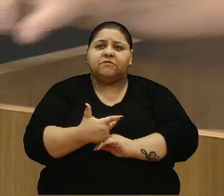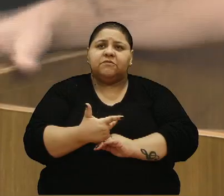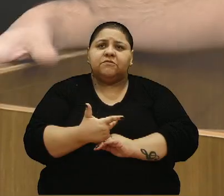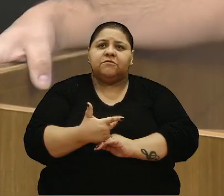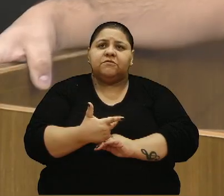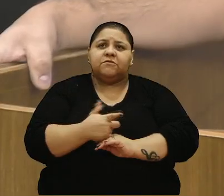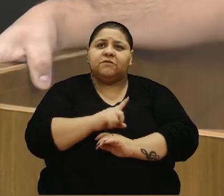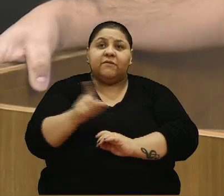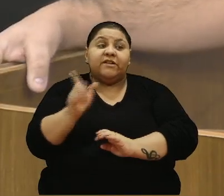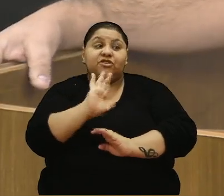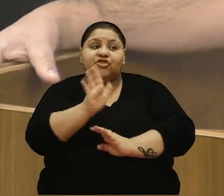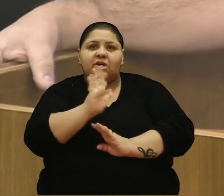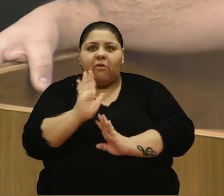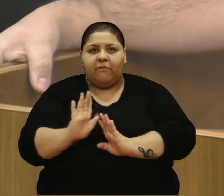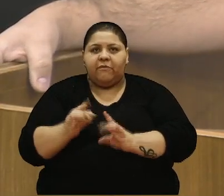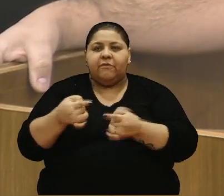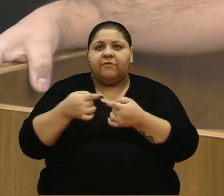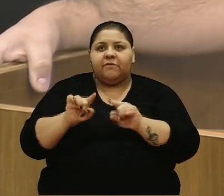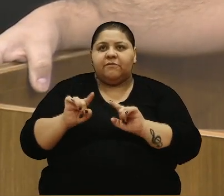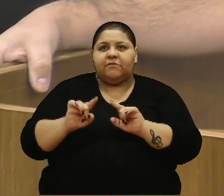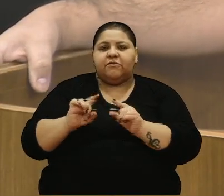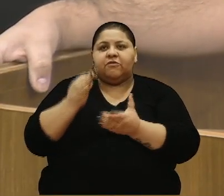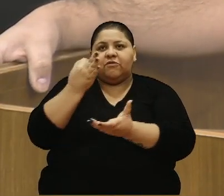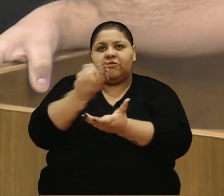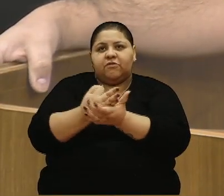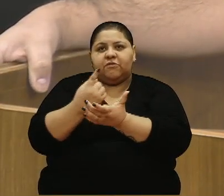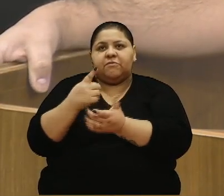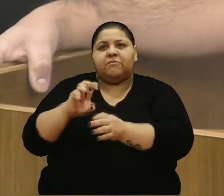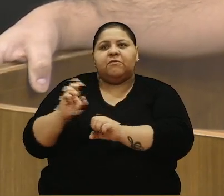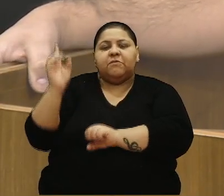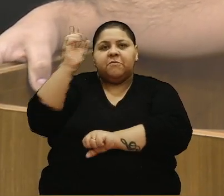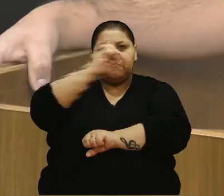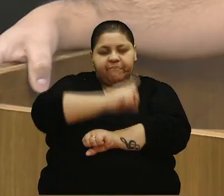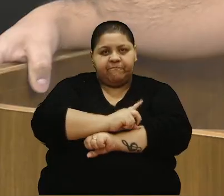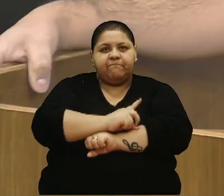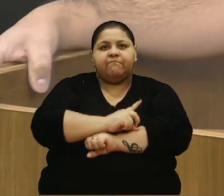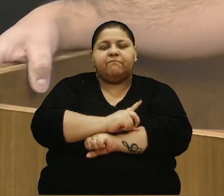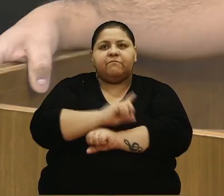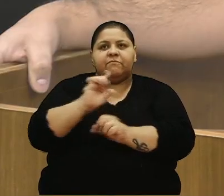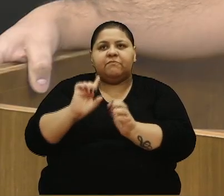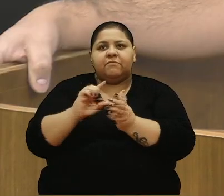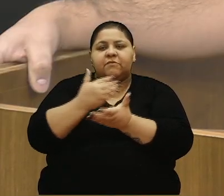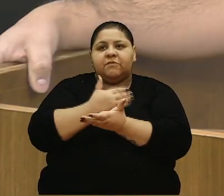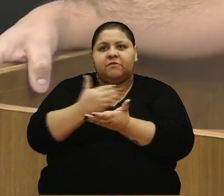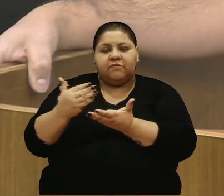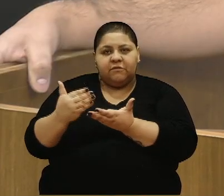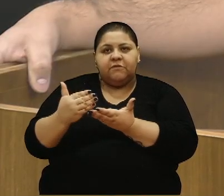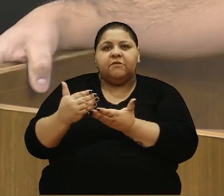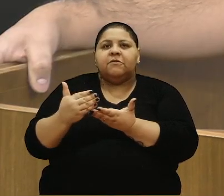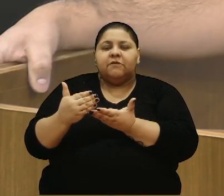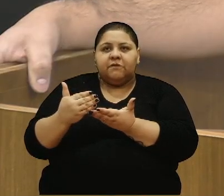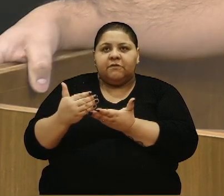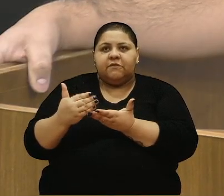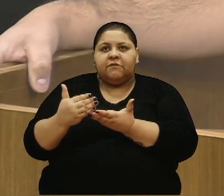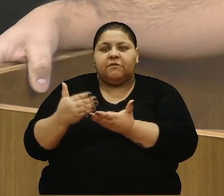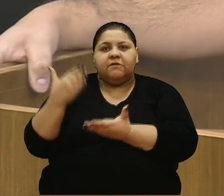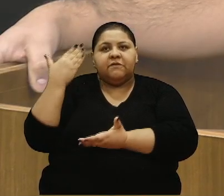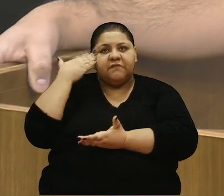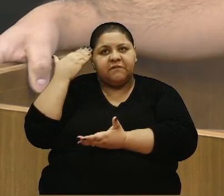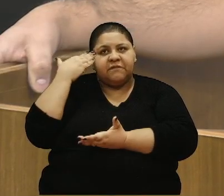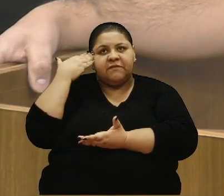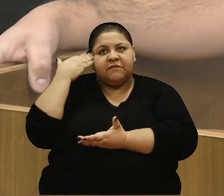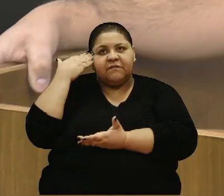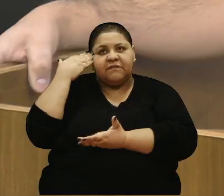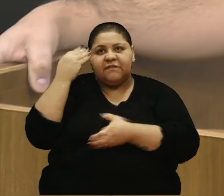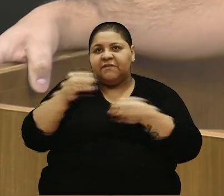é de despedida, mas dizer que vou me ausentar por 15 dias. A partir de amanhã me ausentarei. Sei que muitos não